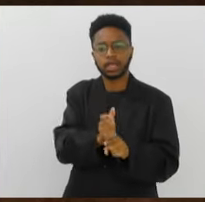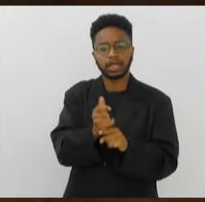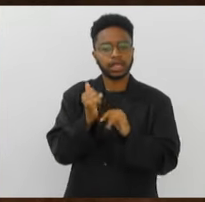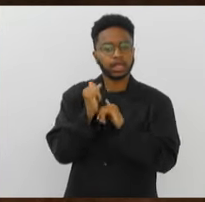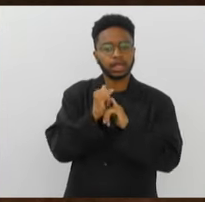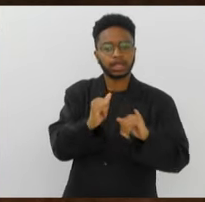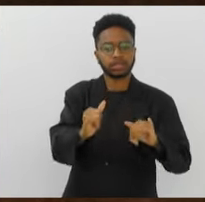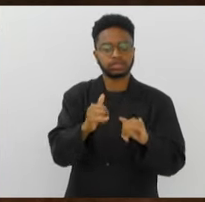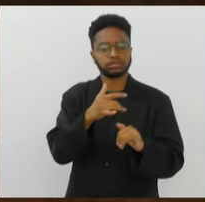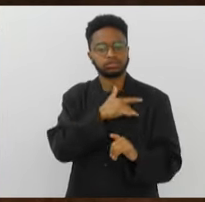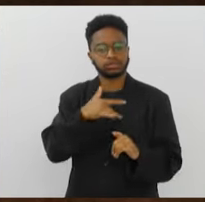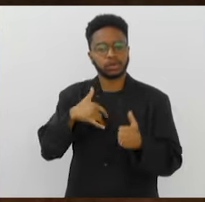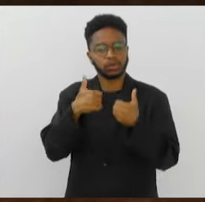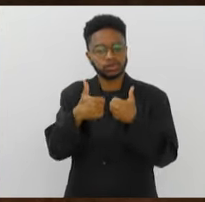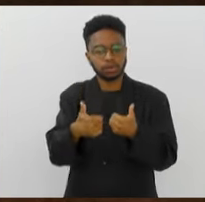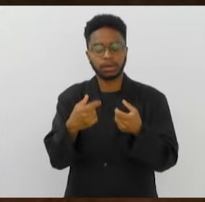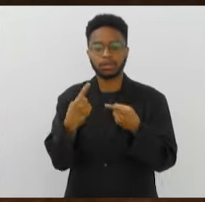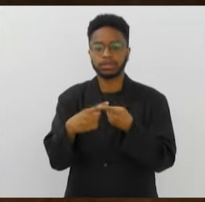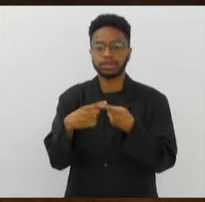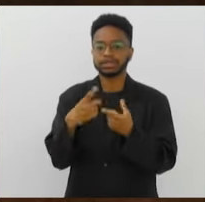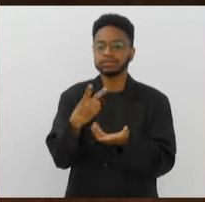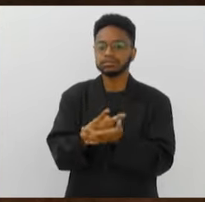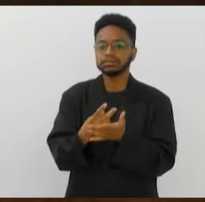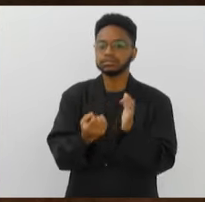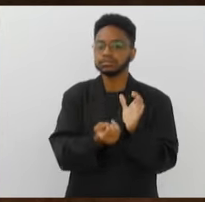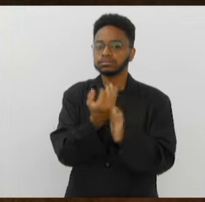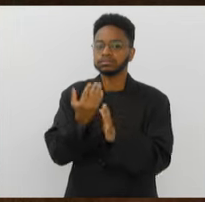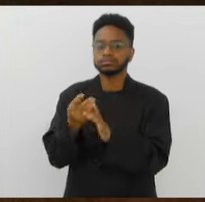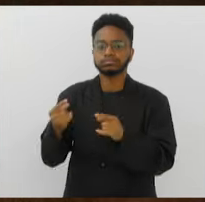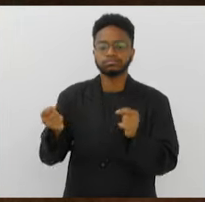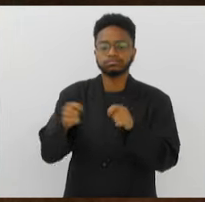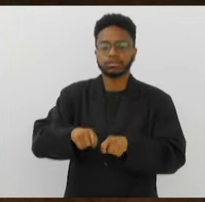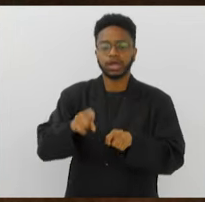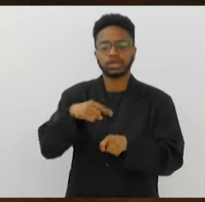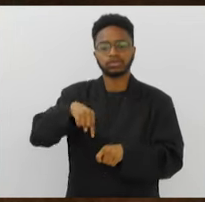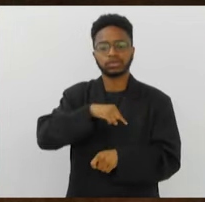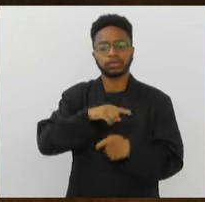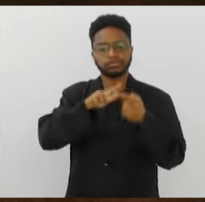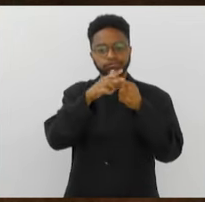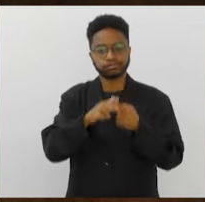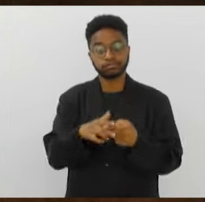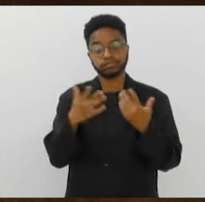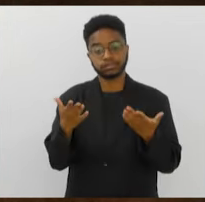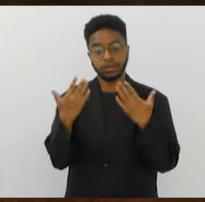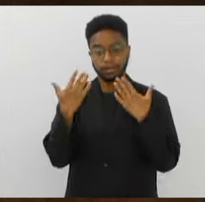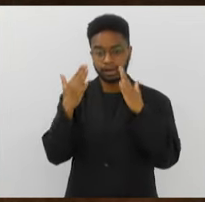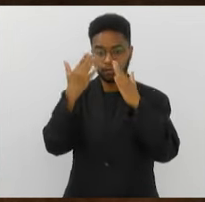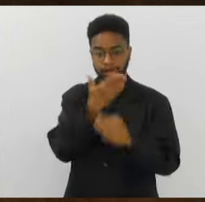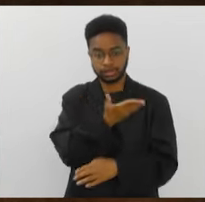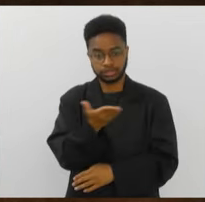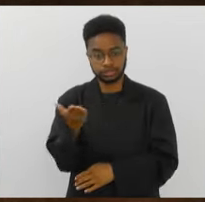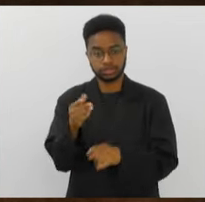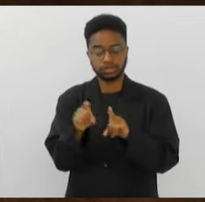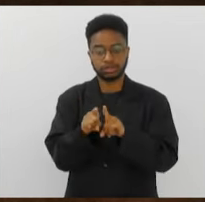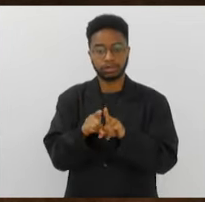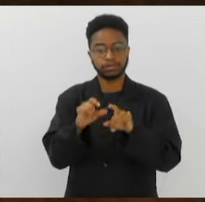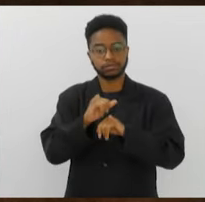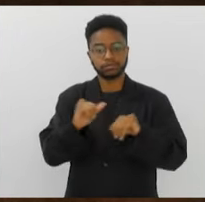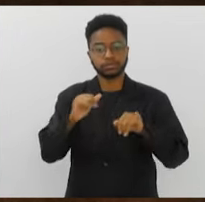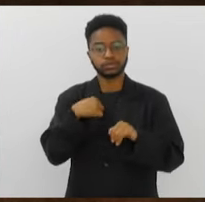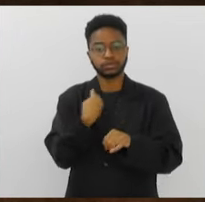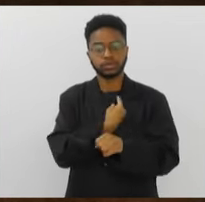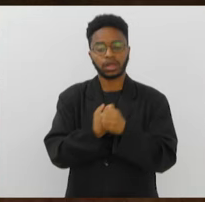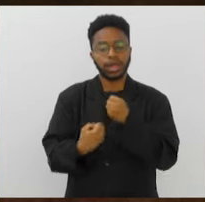muito saudável, porque a crítica ela sempre surge para o nosso aperfeiçoamento. Então, parabéns à Vossa Excelência e deixar o nosso abraço